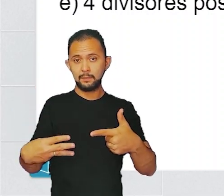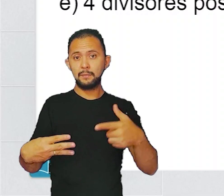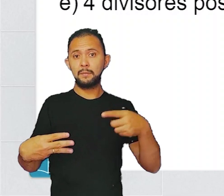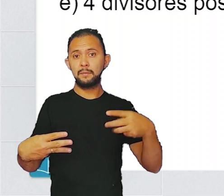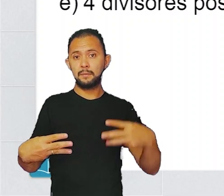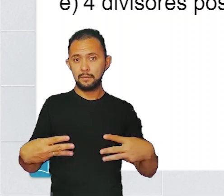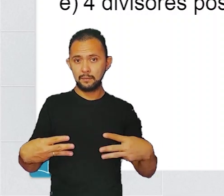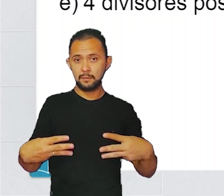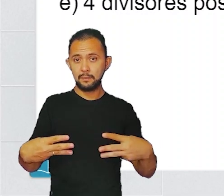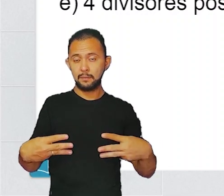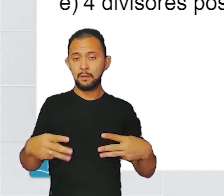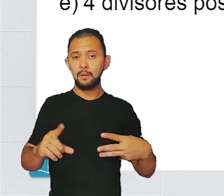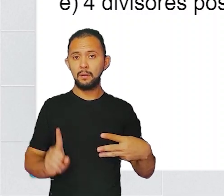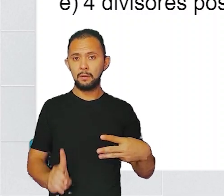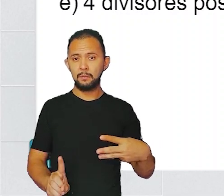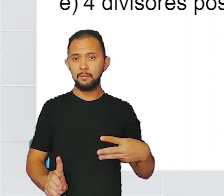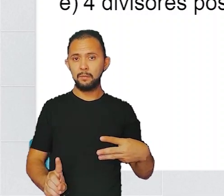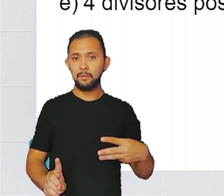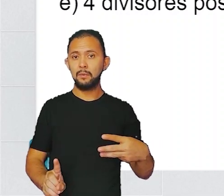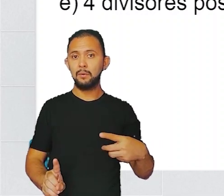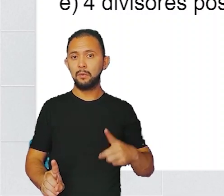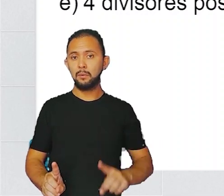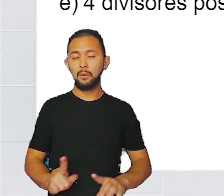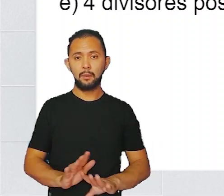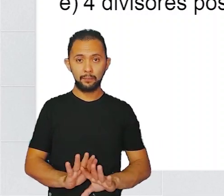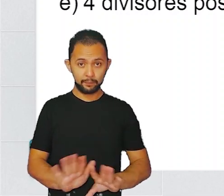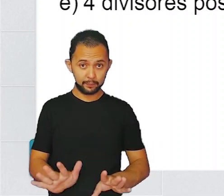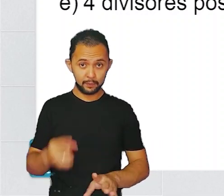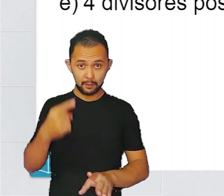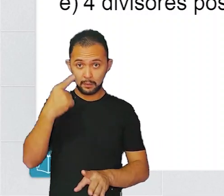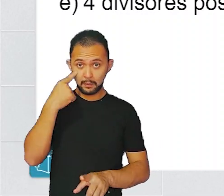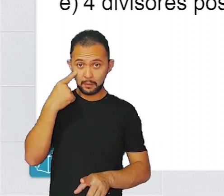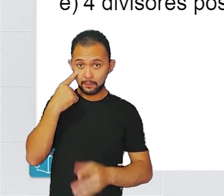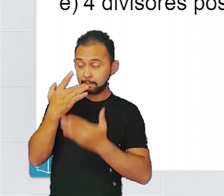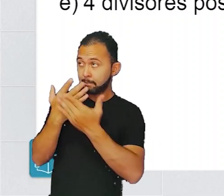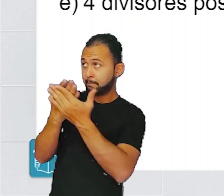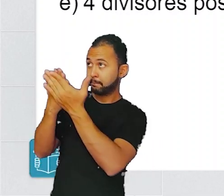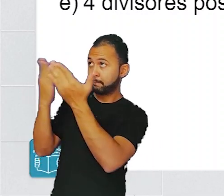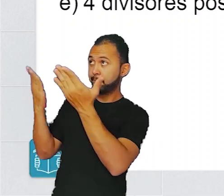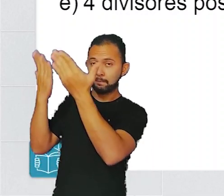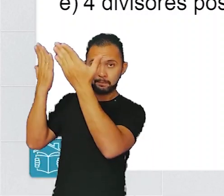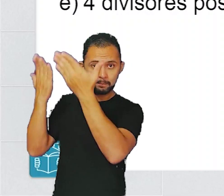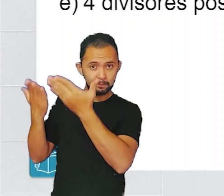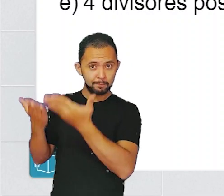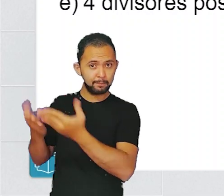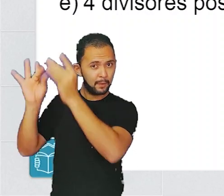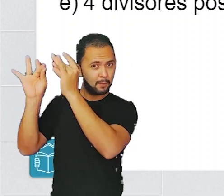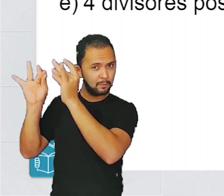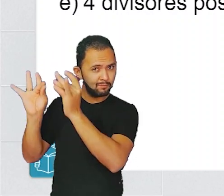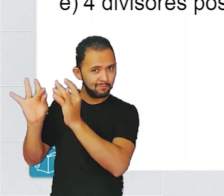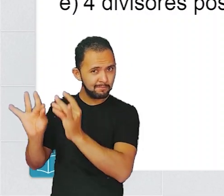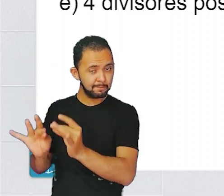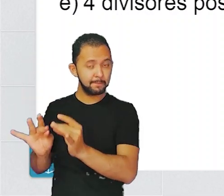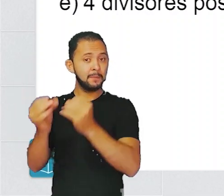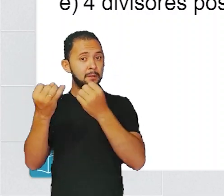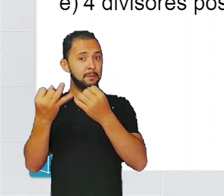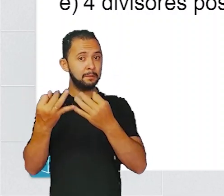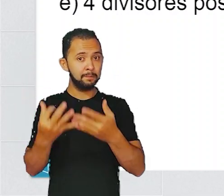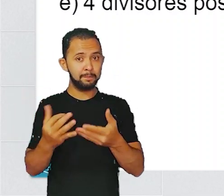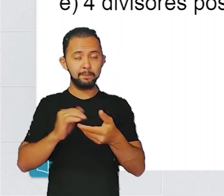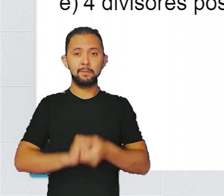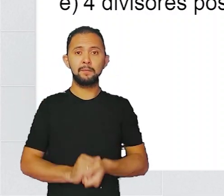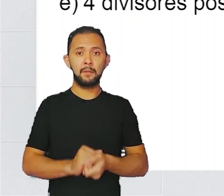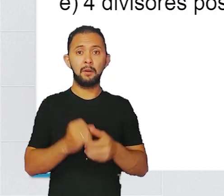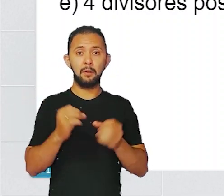3. 3 é o número primo, só dá pra gente dividir por ele mesmo por 1, né? Mas nesse caso, por ele mesmo a gente divide.